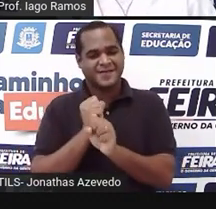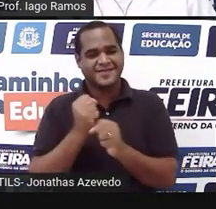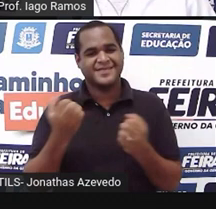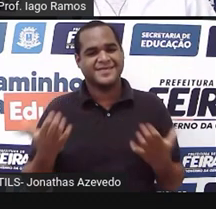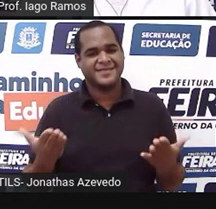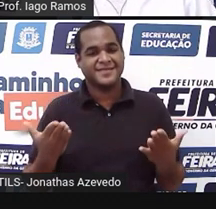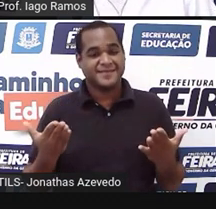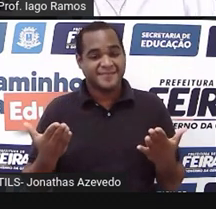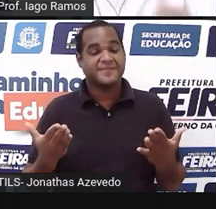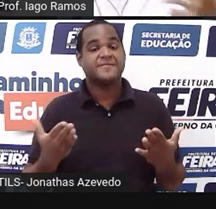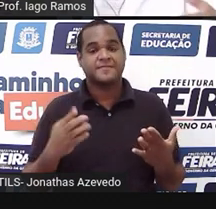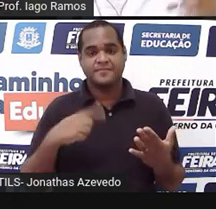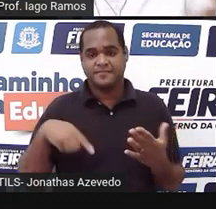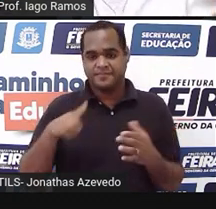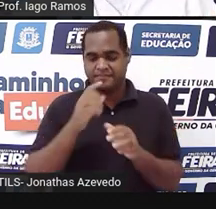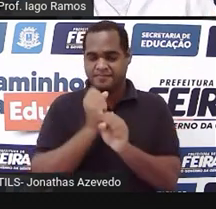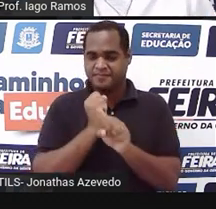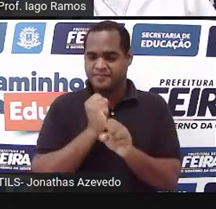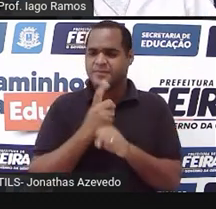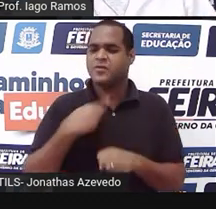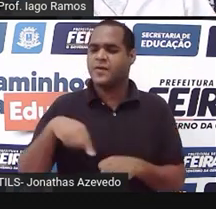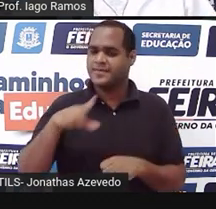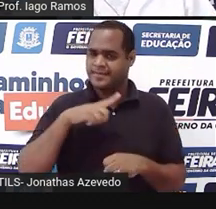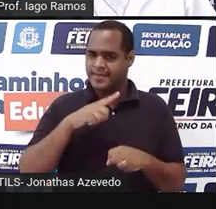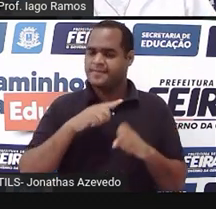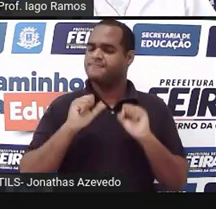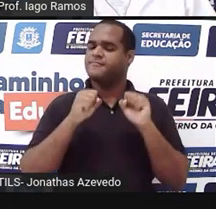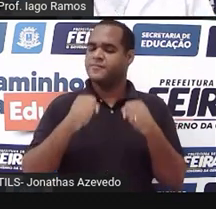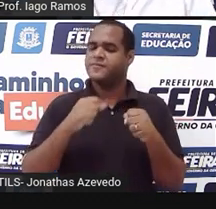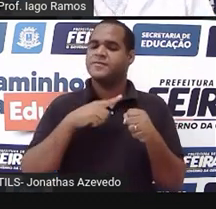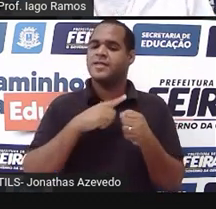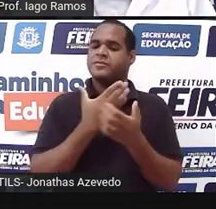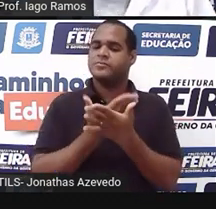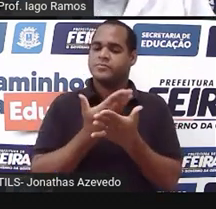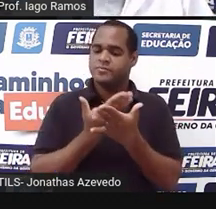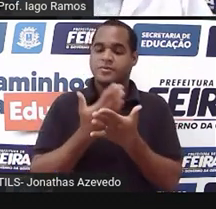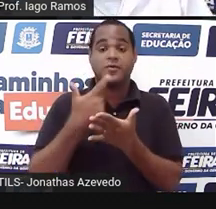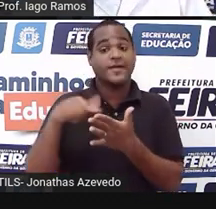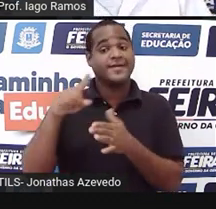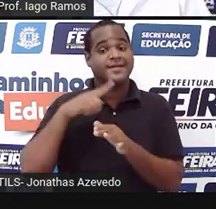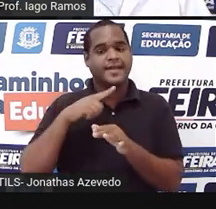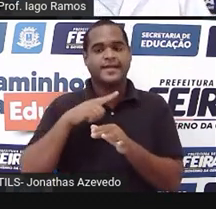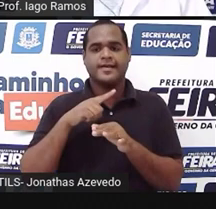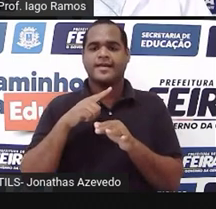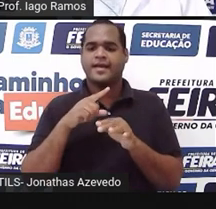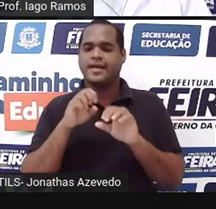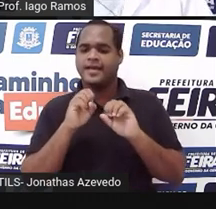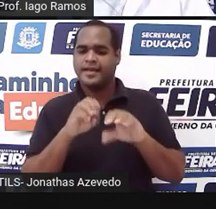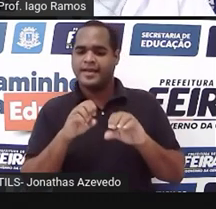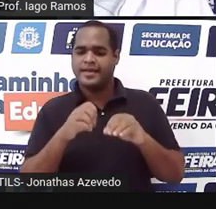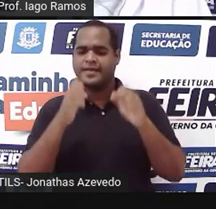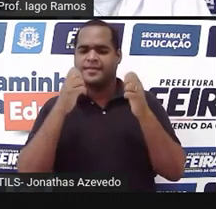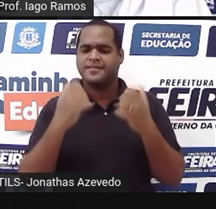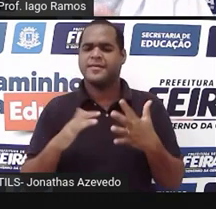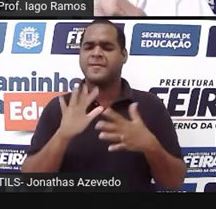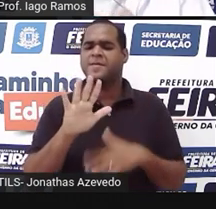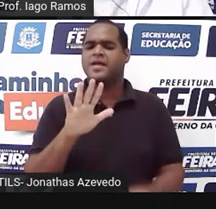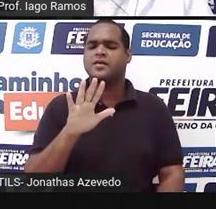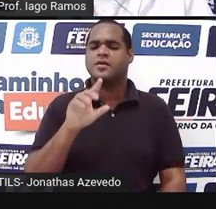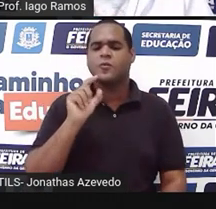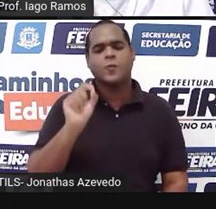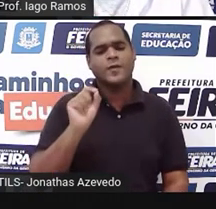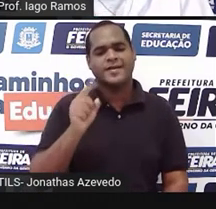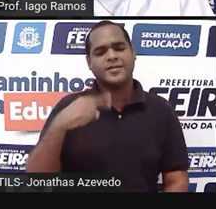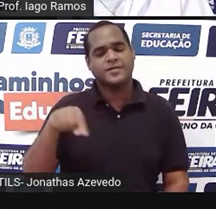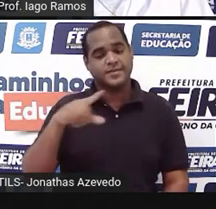de área né É isso que a gente já vem estudando aí ao longo de algumas aulas e o que é que a gente já